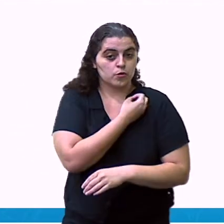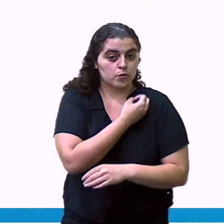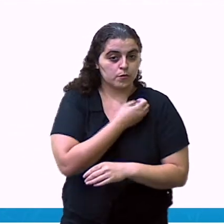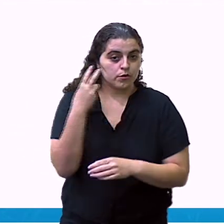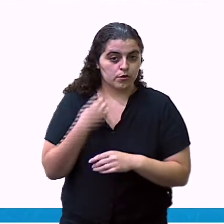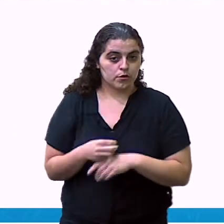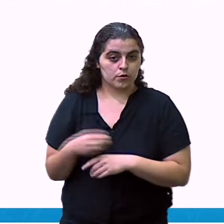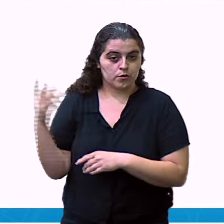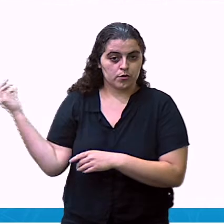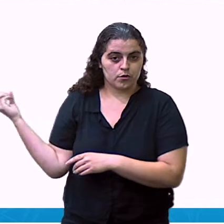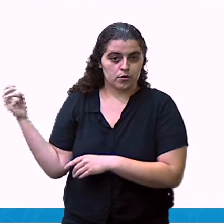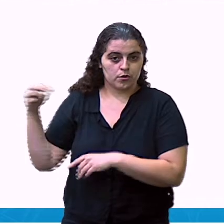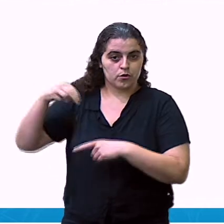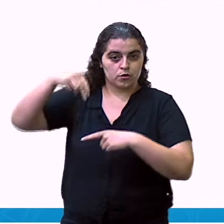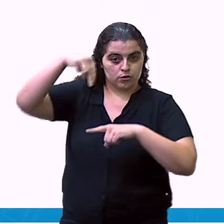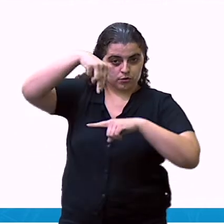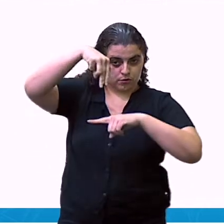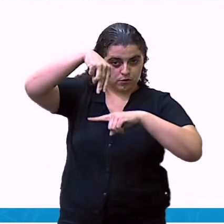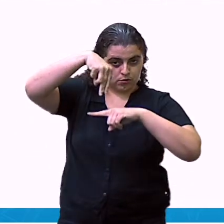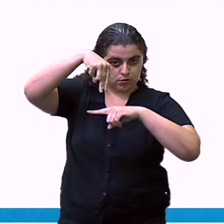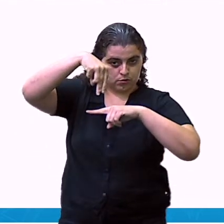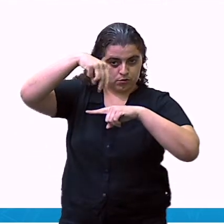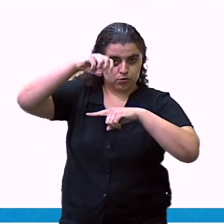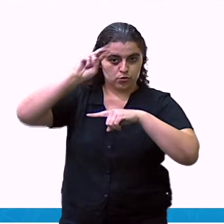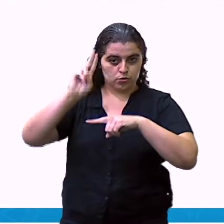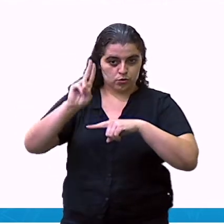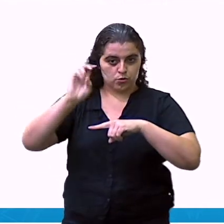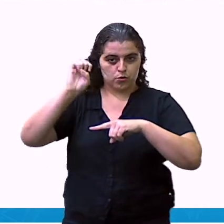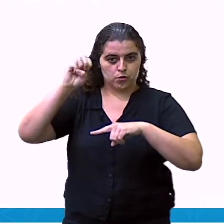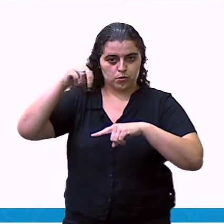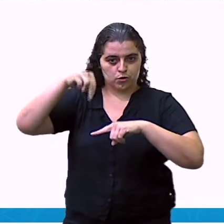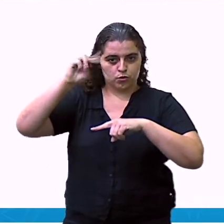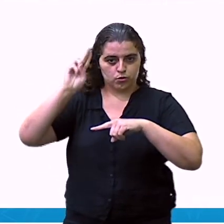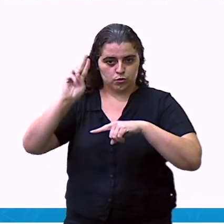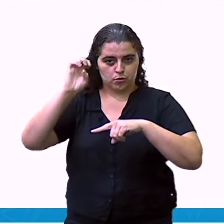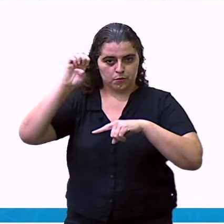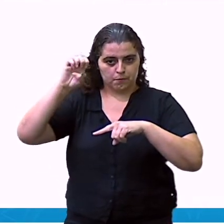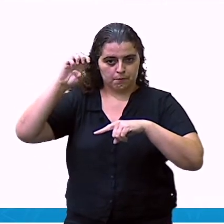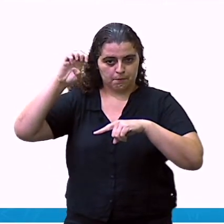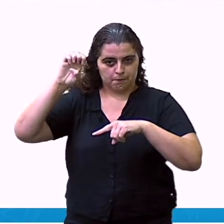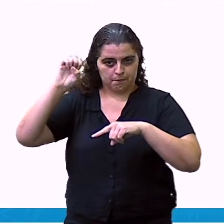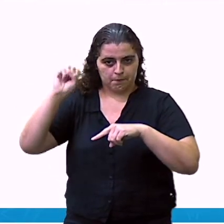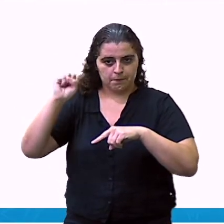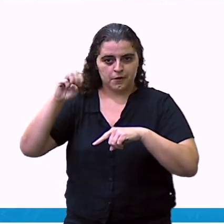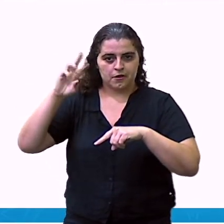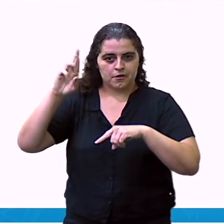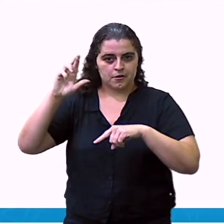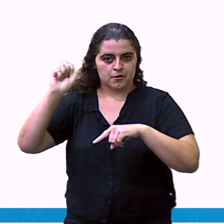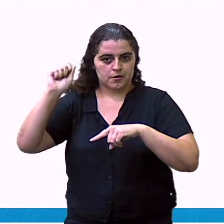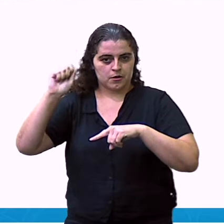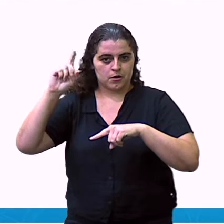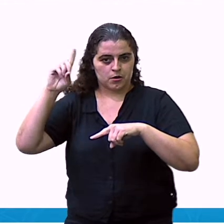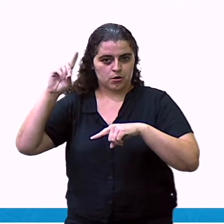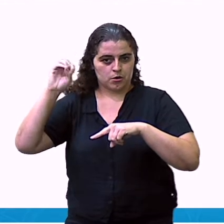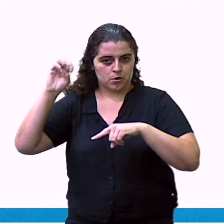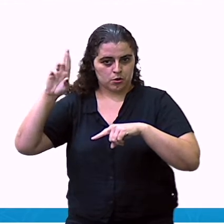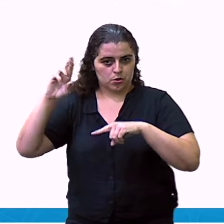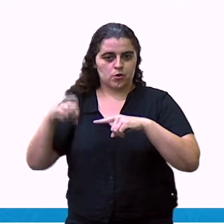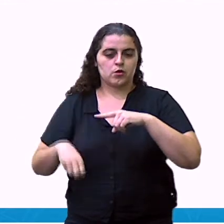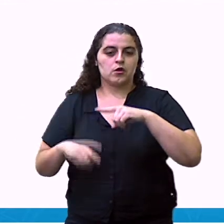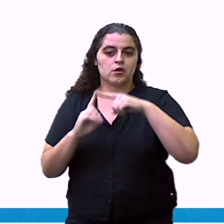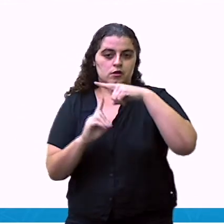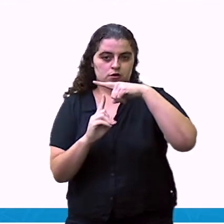de numerador. E o número da sua totalidade do desenho, nós chamamos